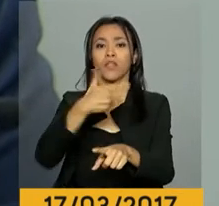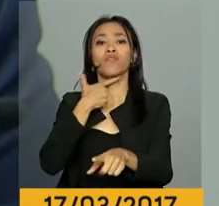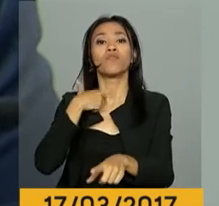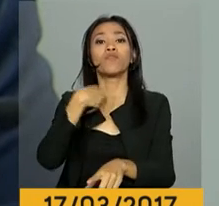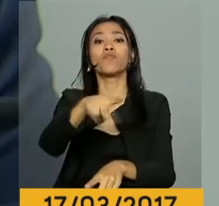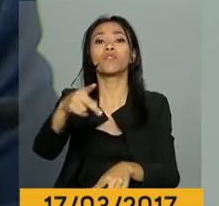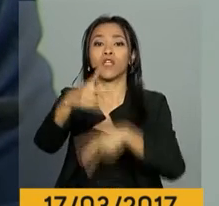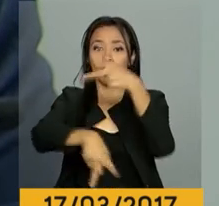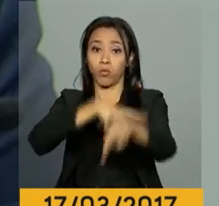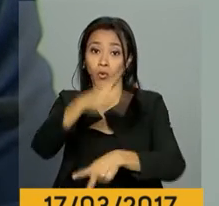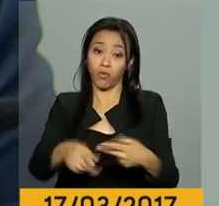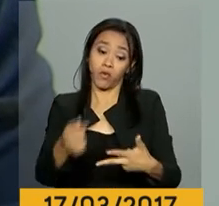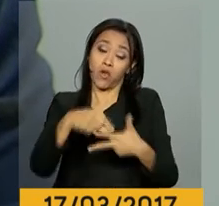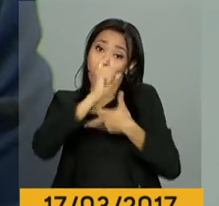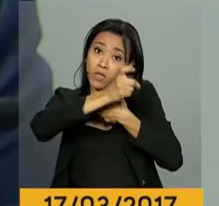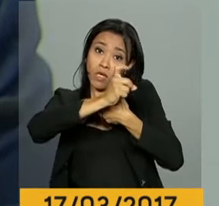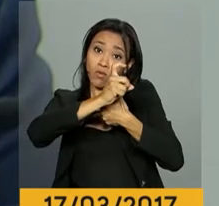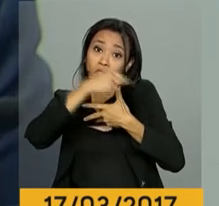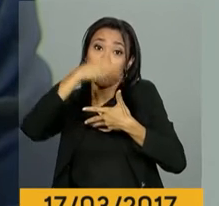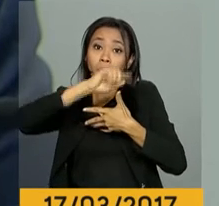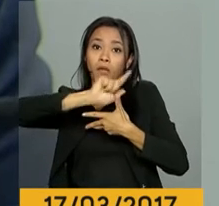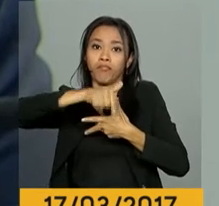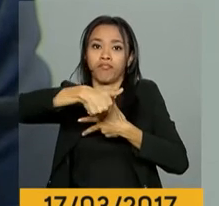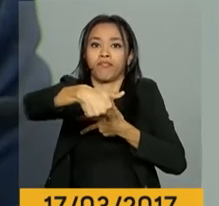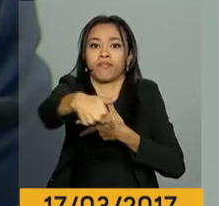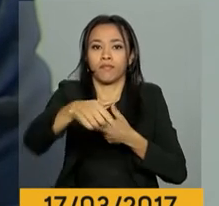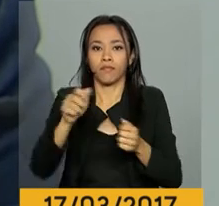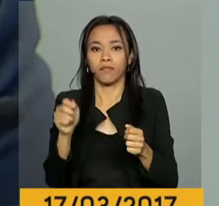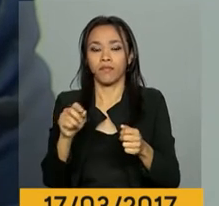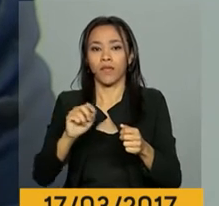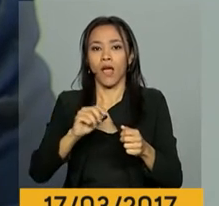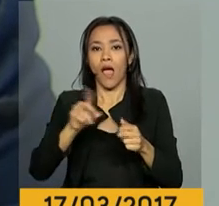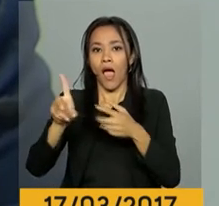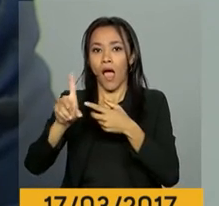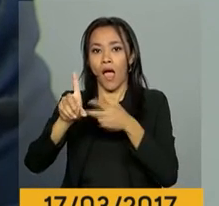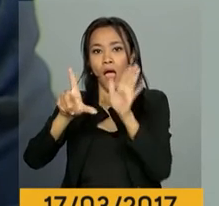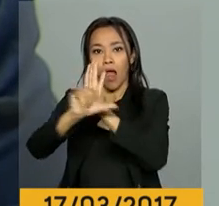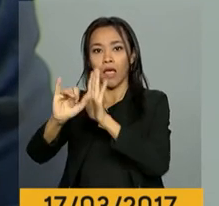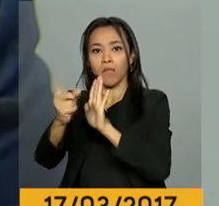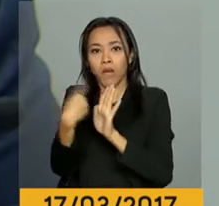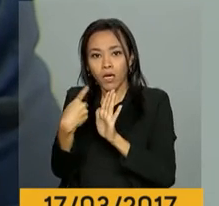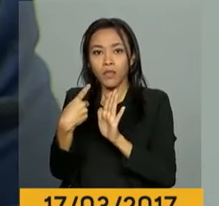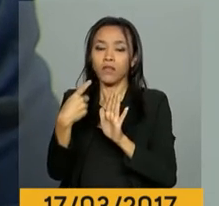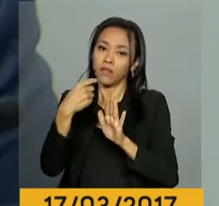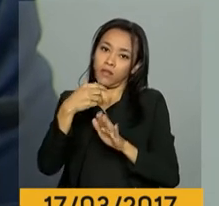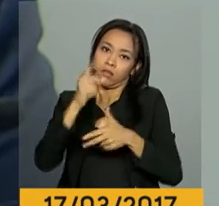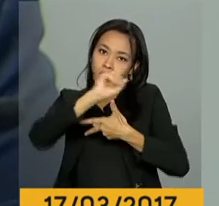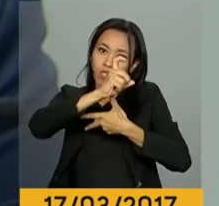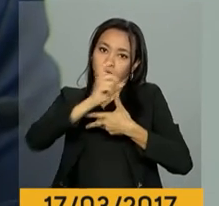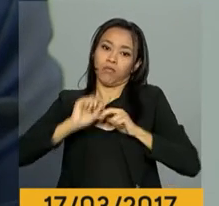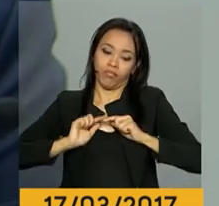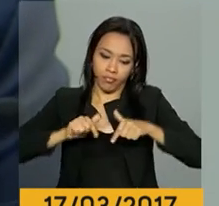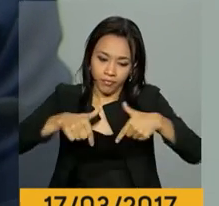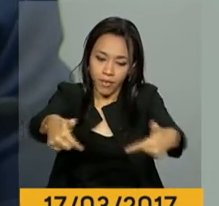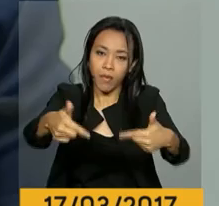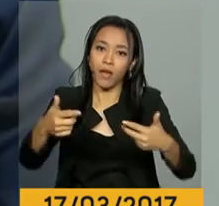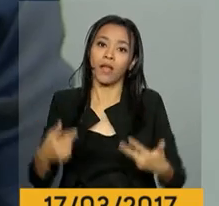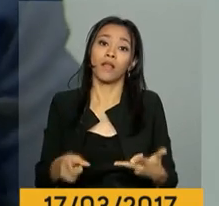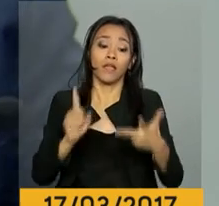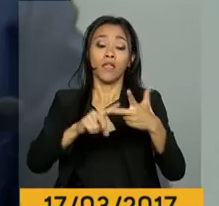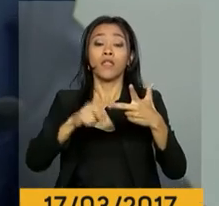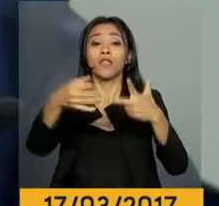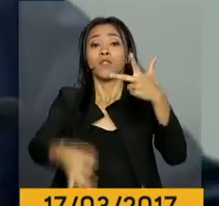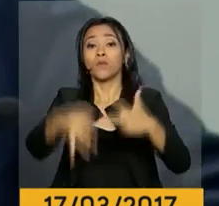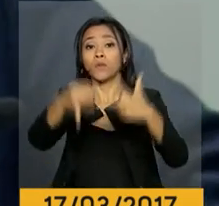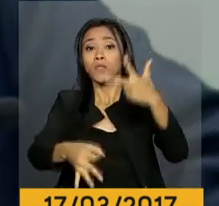O Executivo assim se chama porque executa aquilo que a lei estabeleceu. E o Judiciário jurisdiciona para dizer o